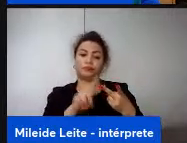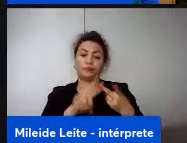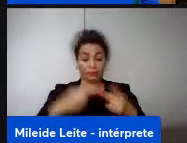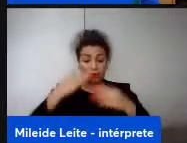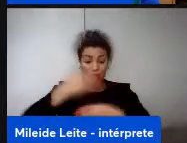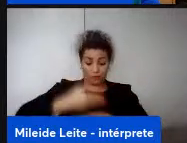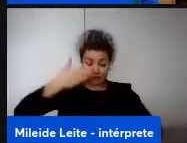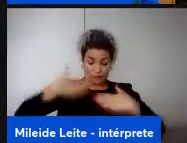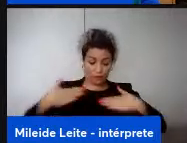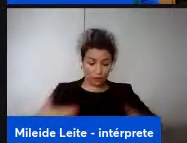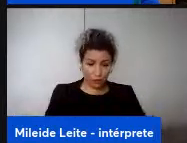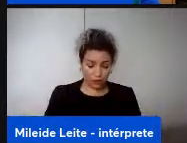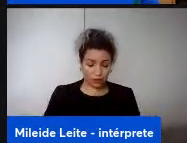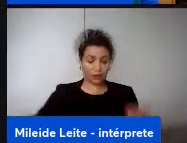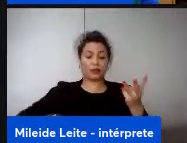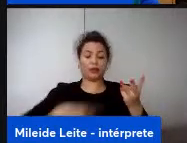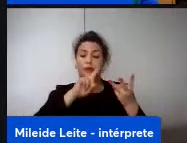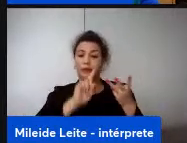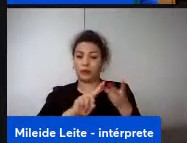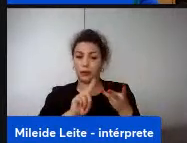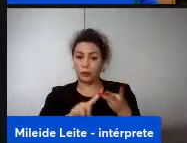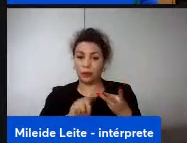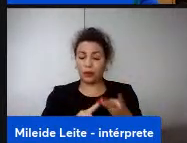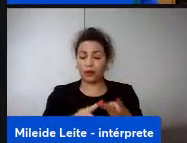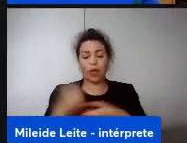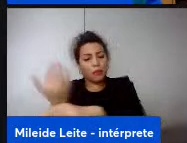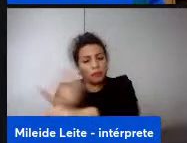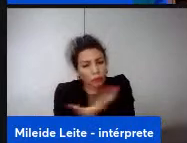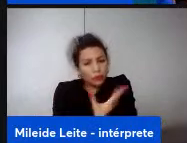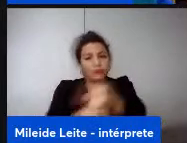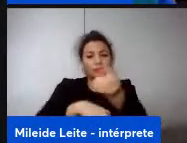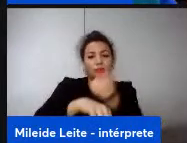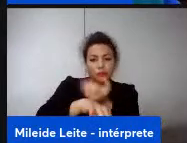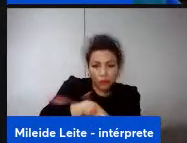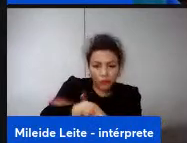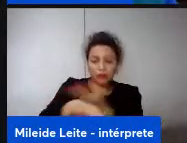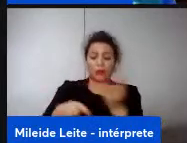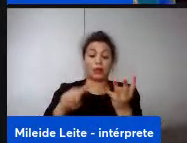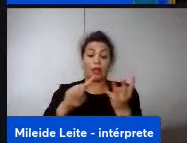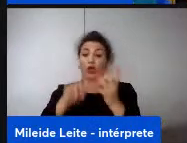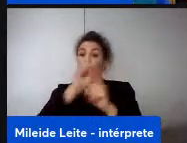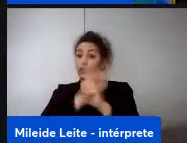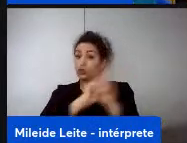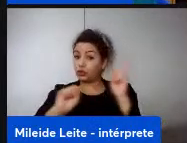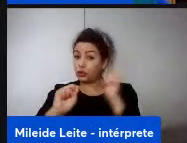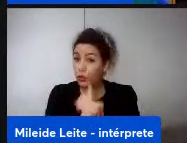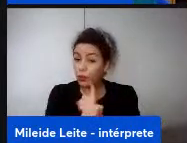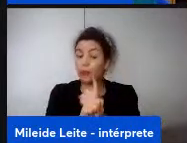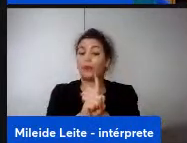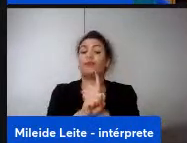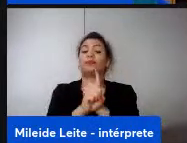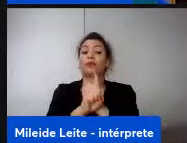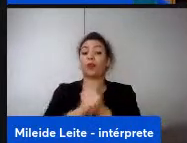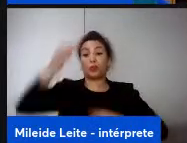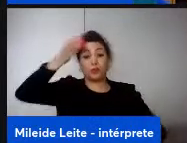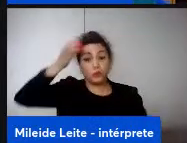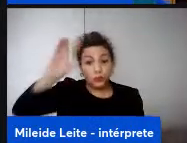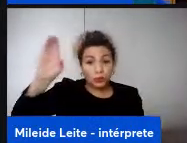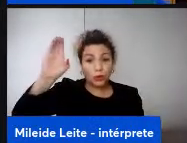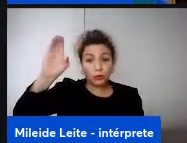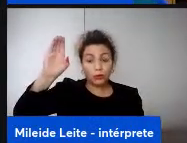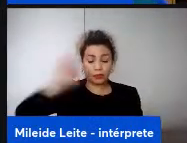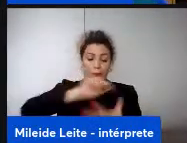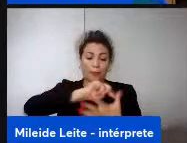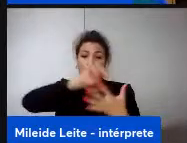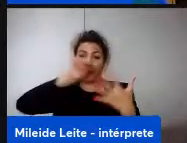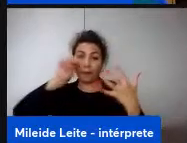física, a dimensão emocional, a dimensão social, a dimensão cultural, né?